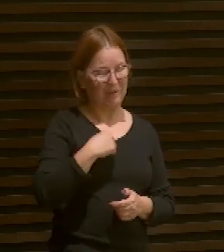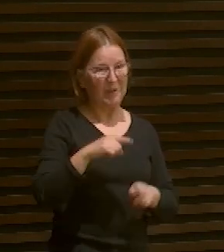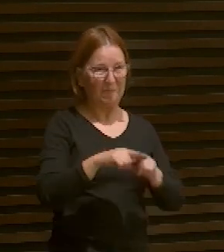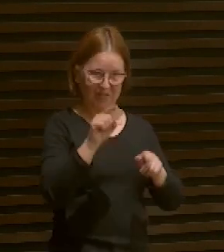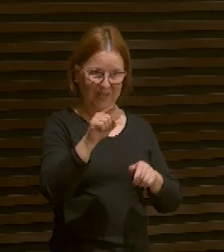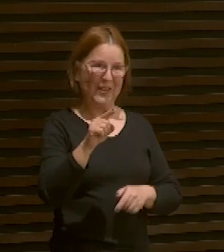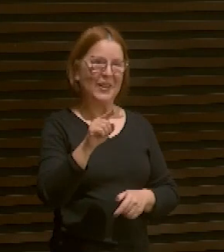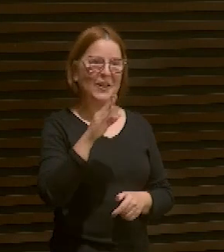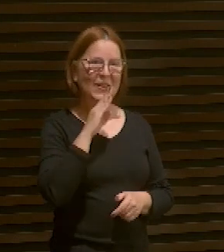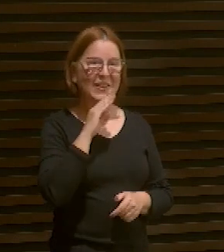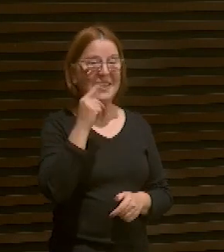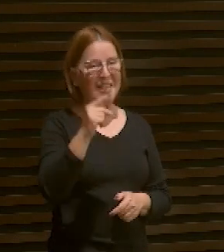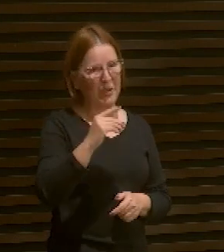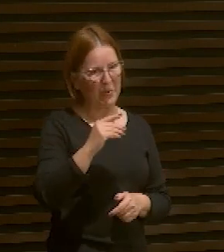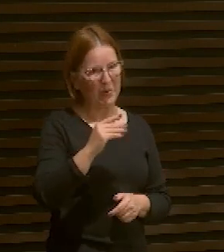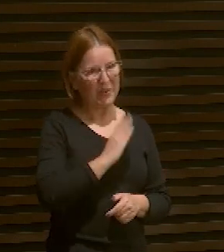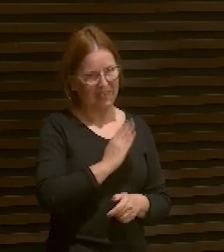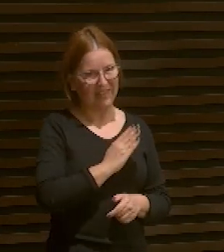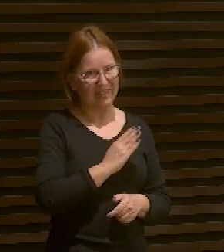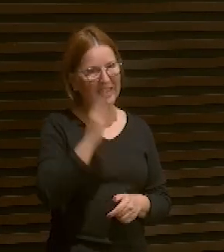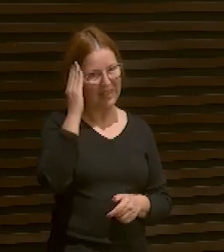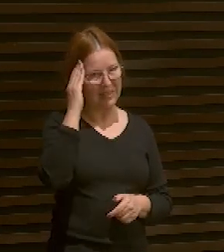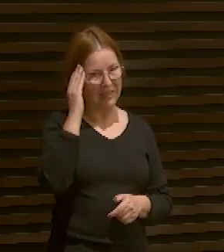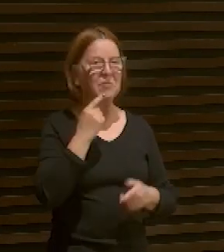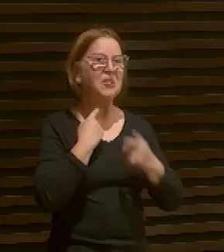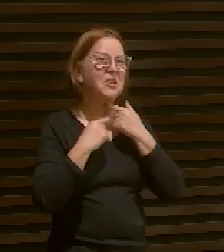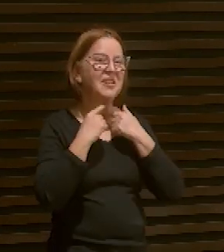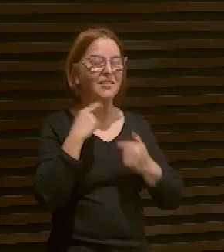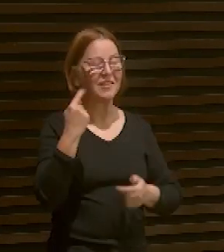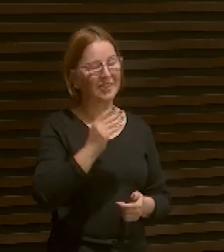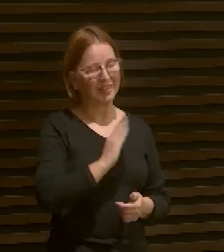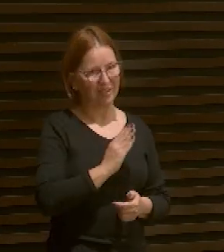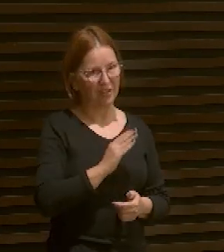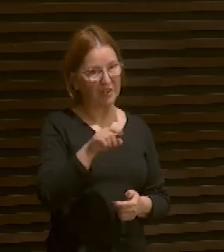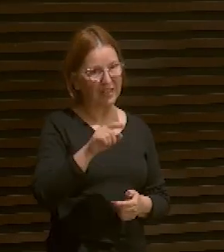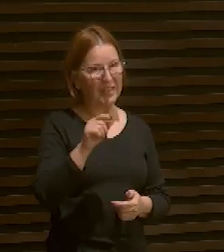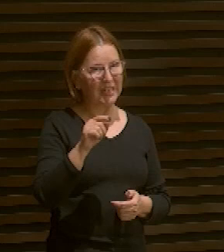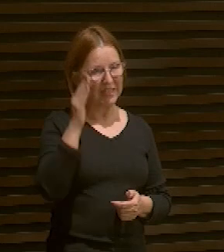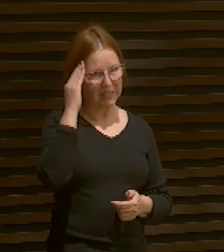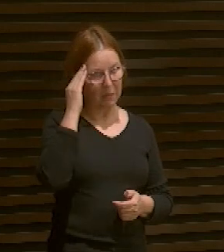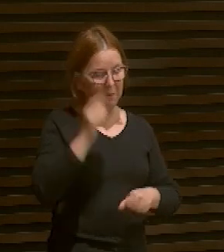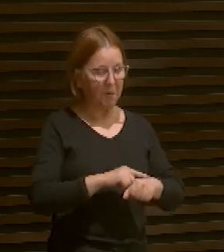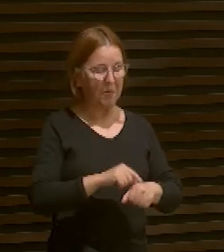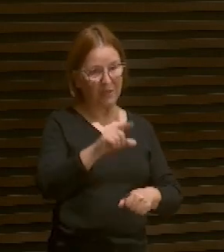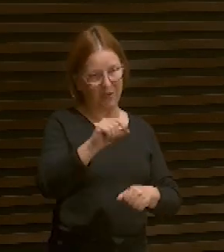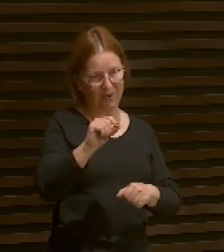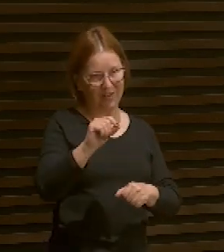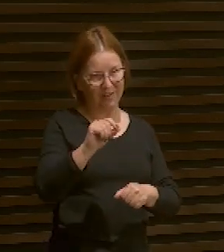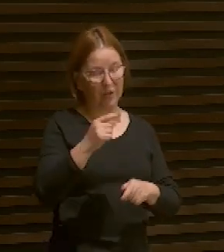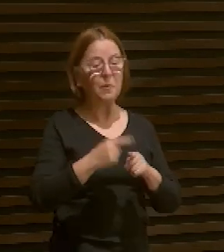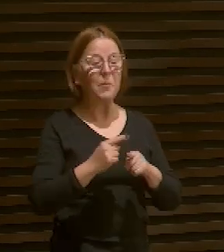Você sabe qual é a intenção do teu coração. Você sabe quando você toma uma decisão, o que te levou a tomar